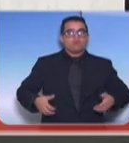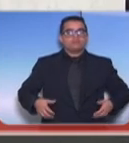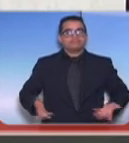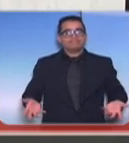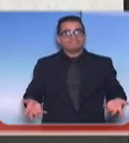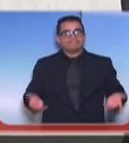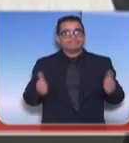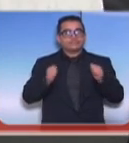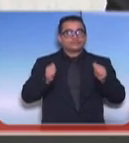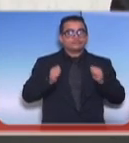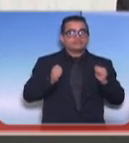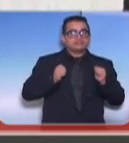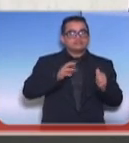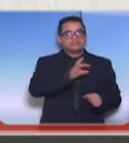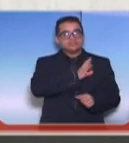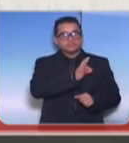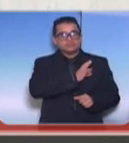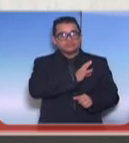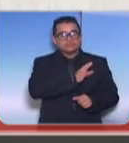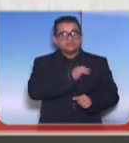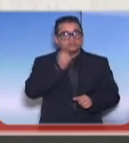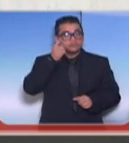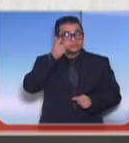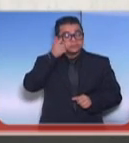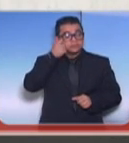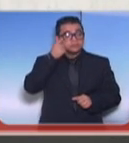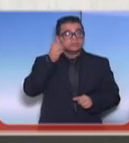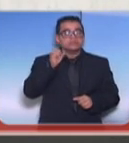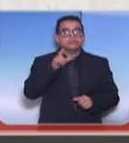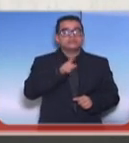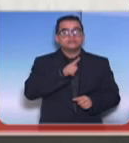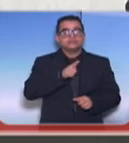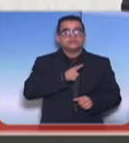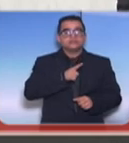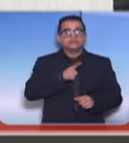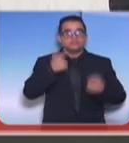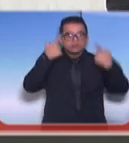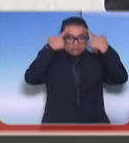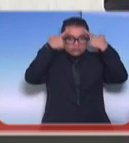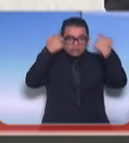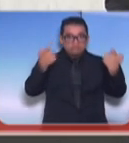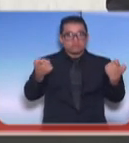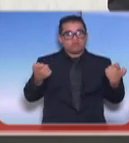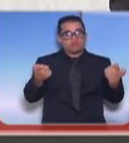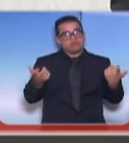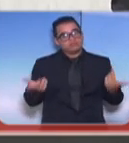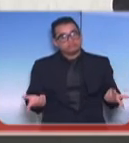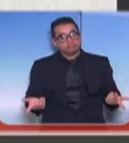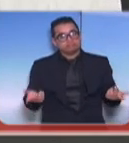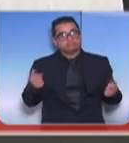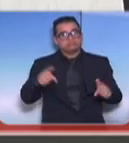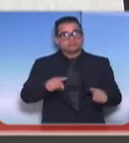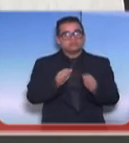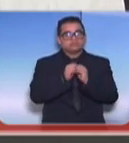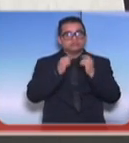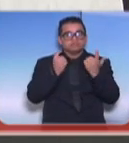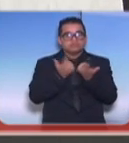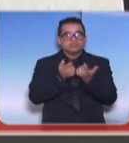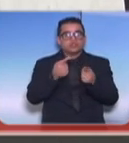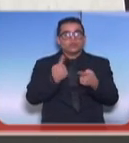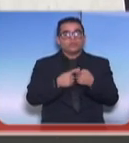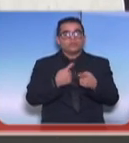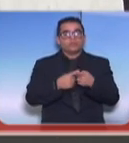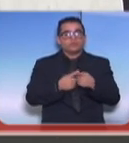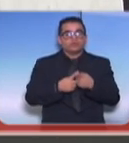está repudiado. Se há violência, meus amigos deputados, se há violência, meus prezados telespectadores da TV Assembleia, é porque o crime